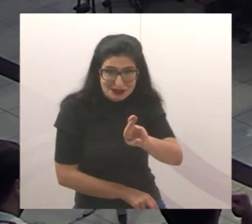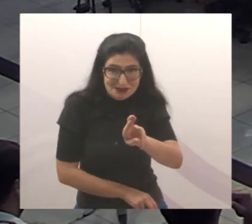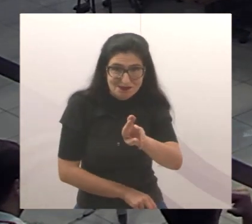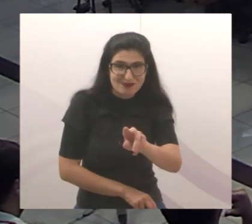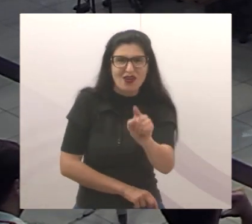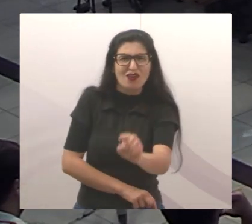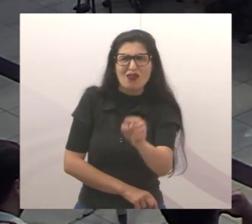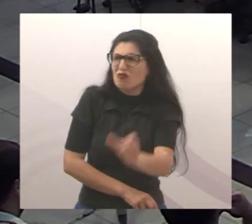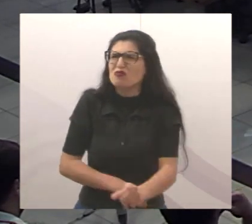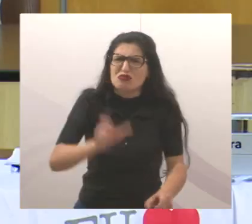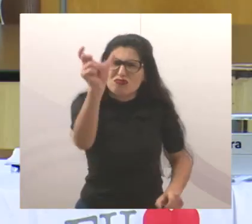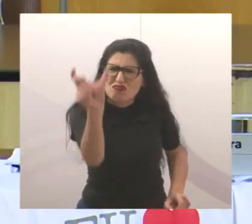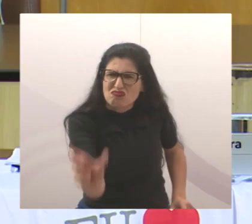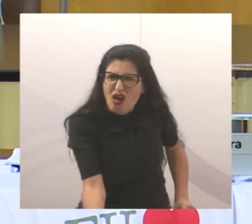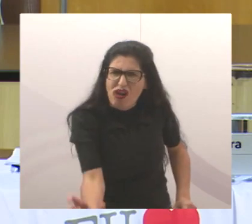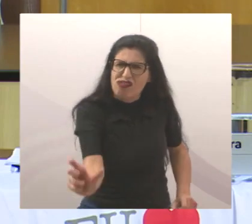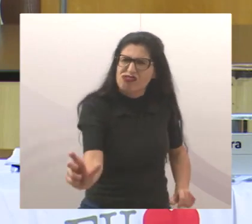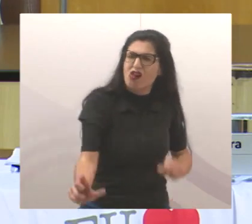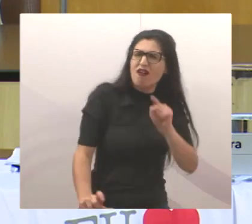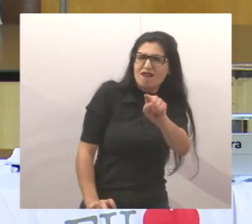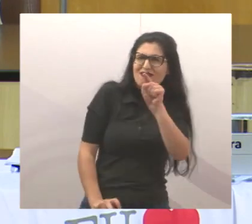o senhor vota.